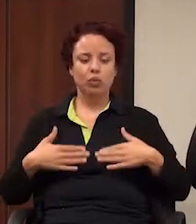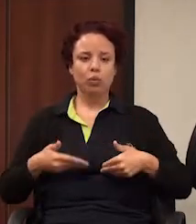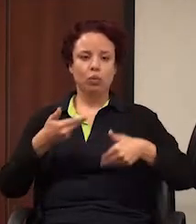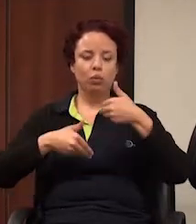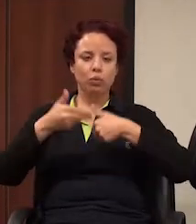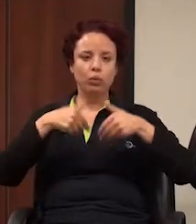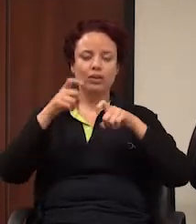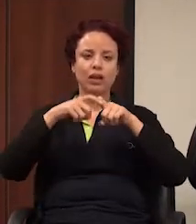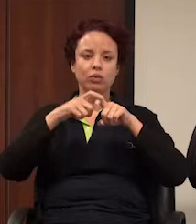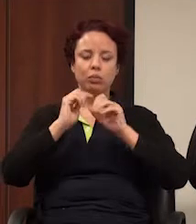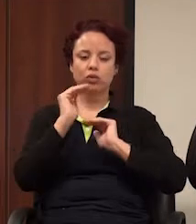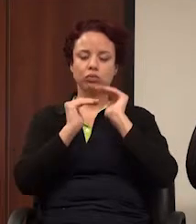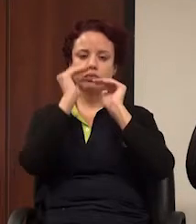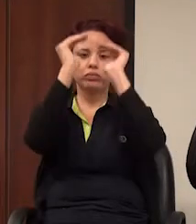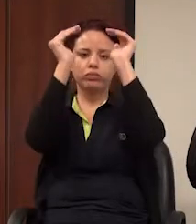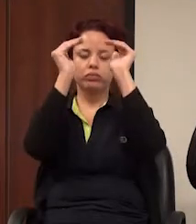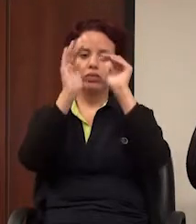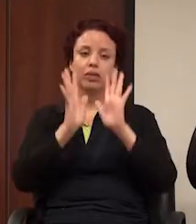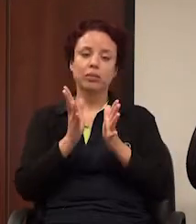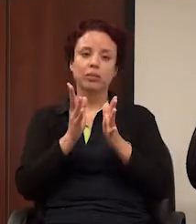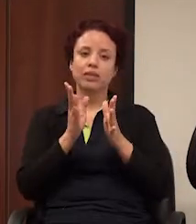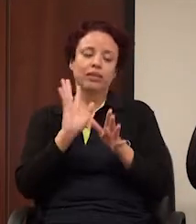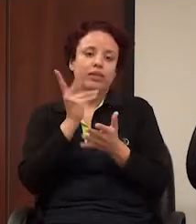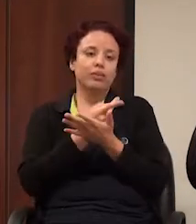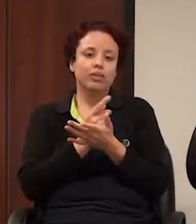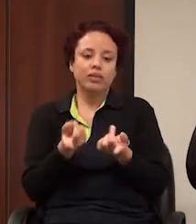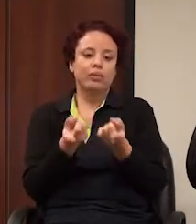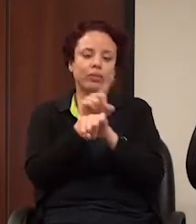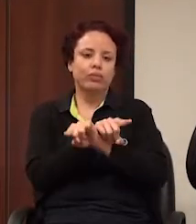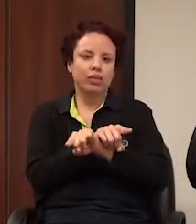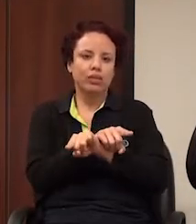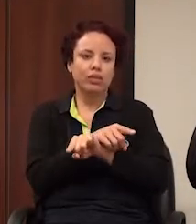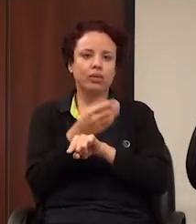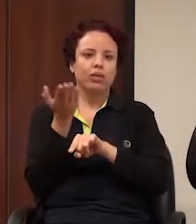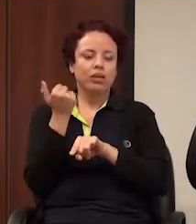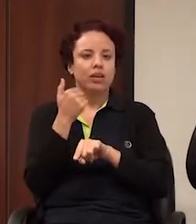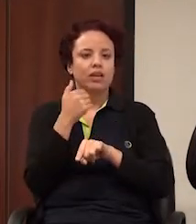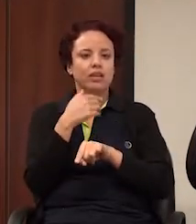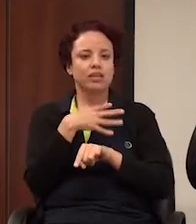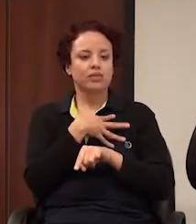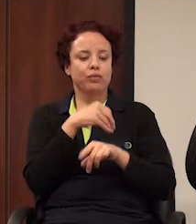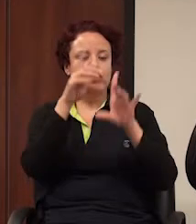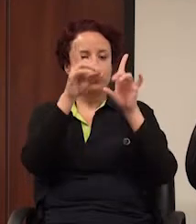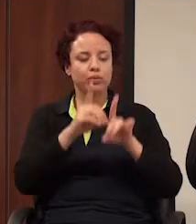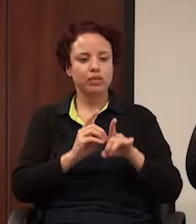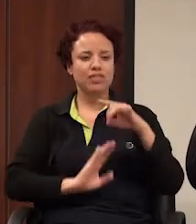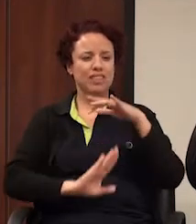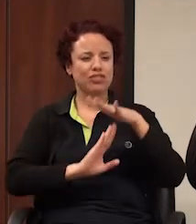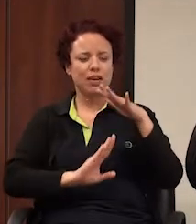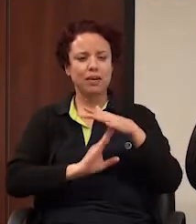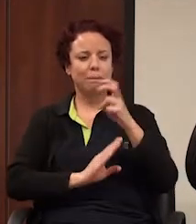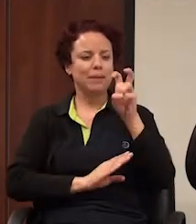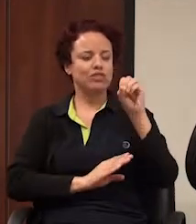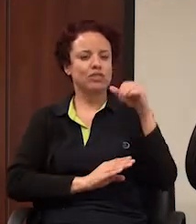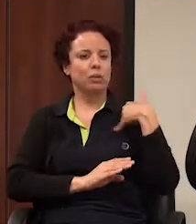médicos, determinaram justamente coisa ao contrário. Quando você tinha uma expectativa de vida aí de 30, 40, no máximo 50